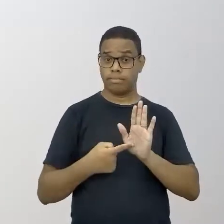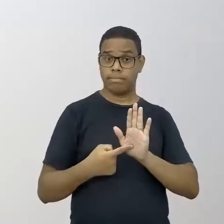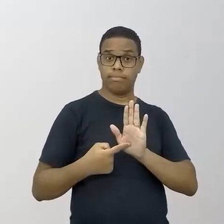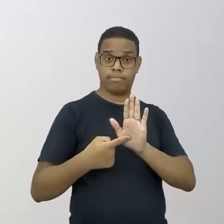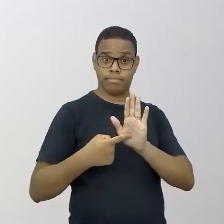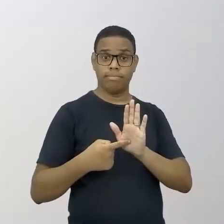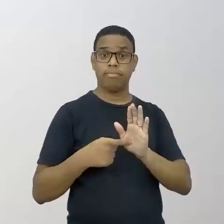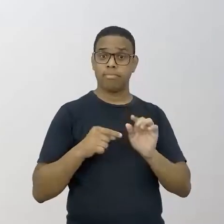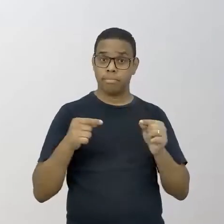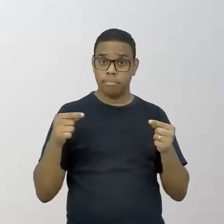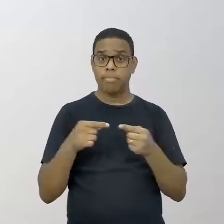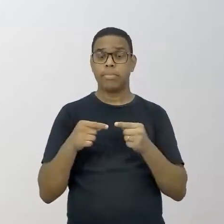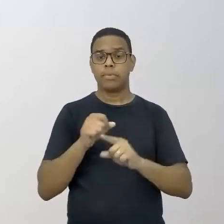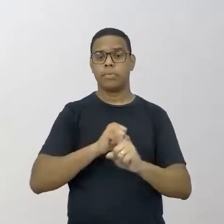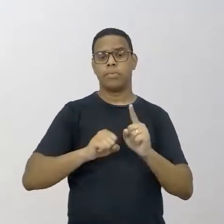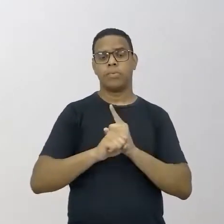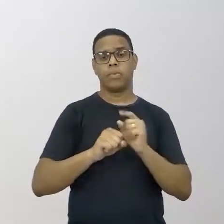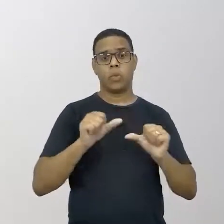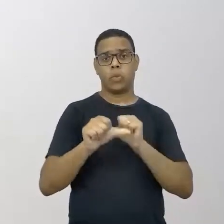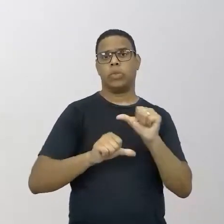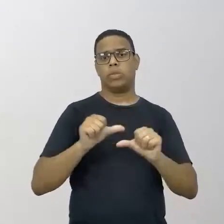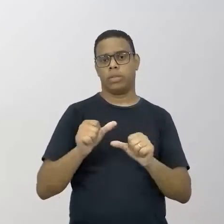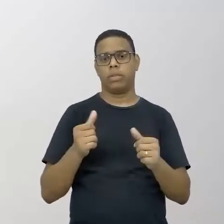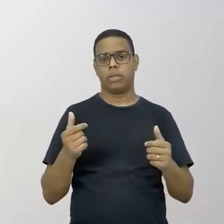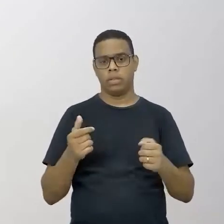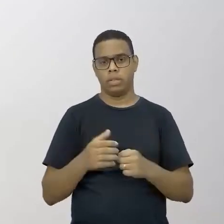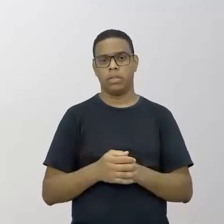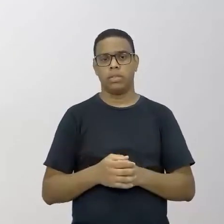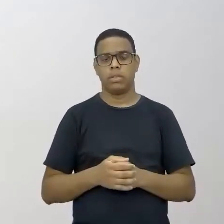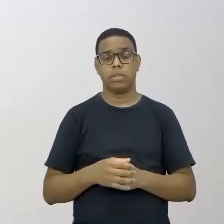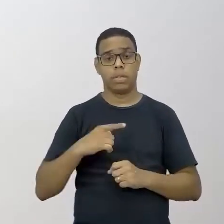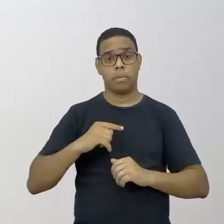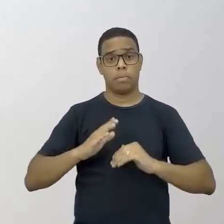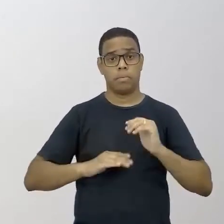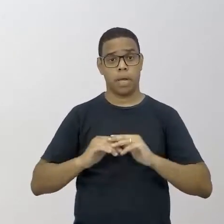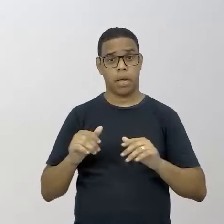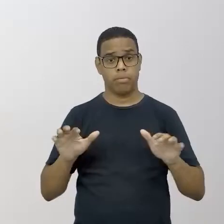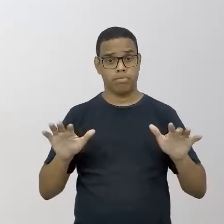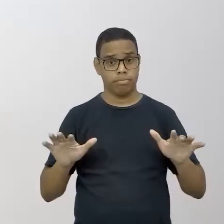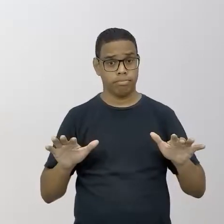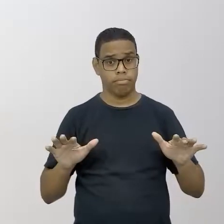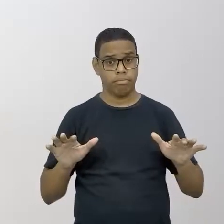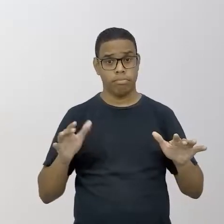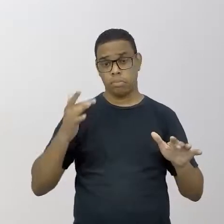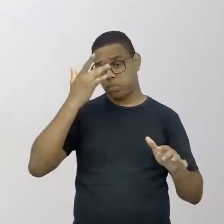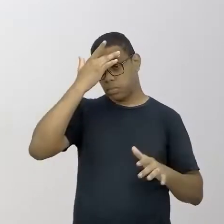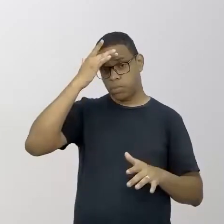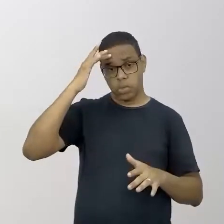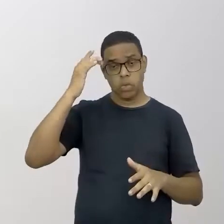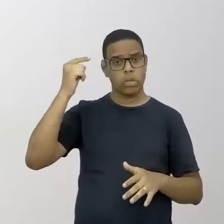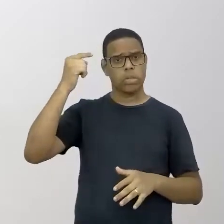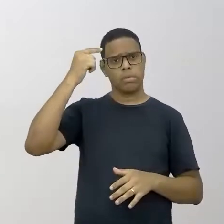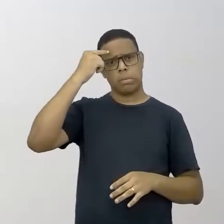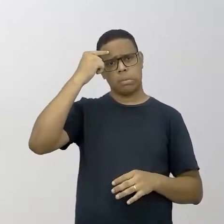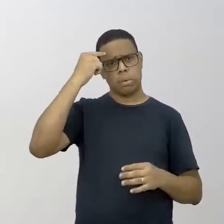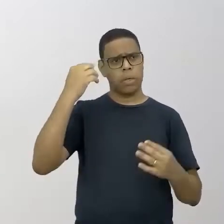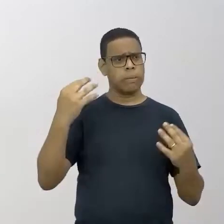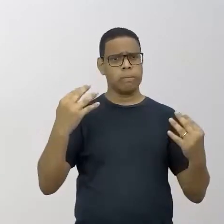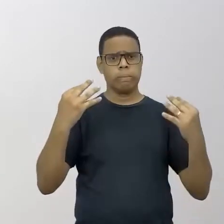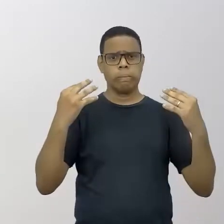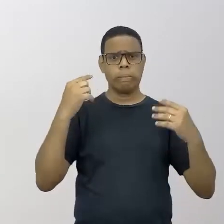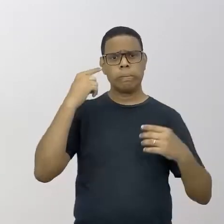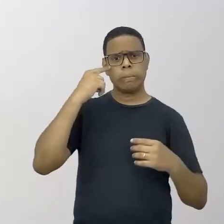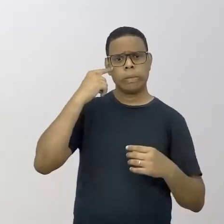representou realmente uma mudança social. Então ele suspendia as mãos, né? E todo mundo pensava